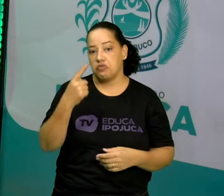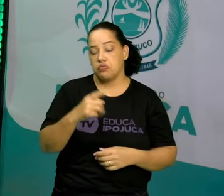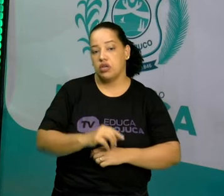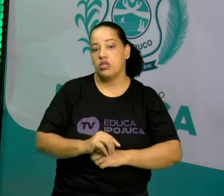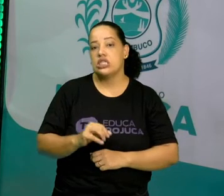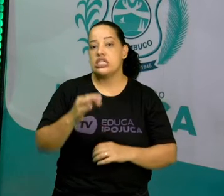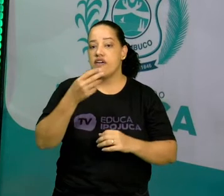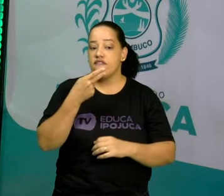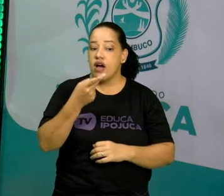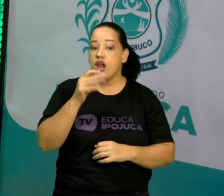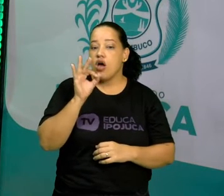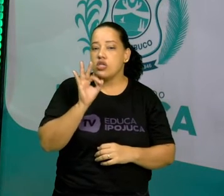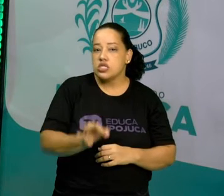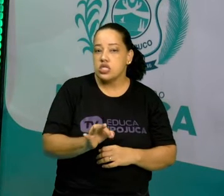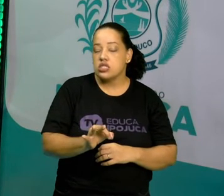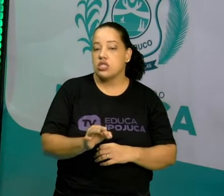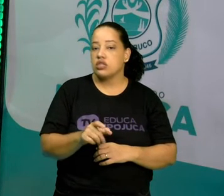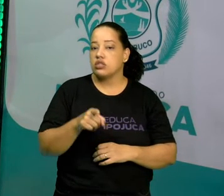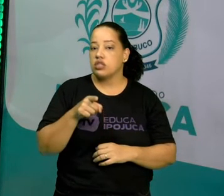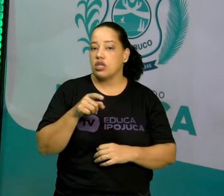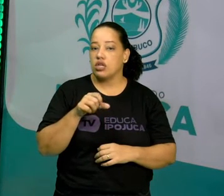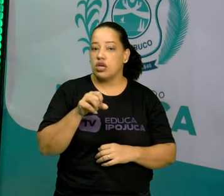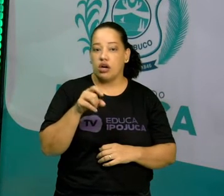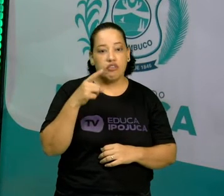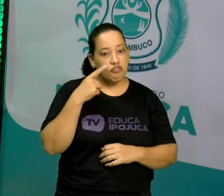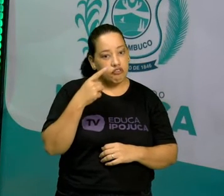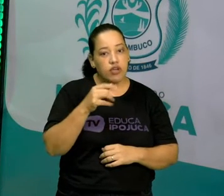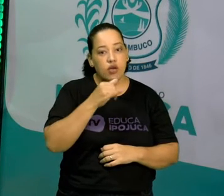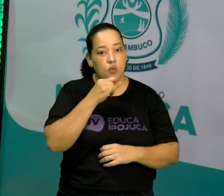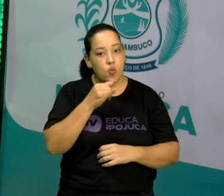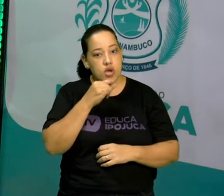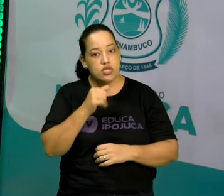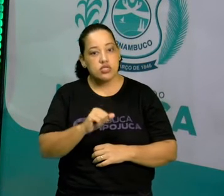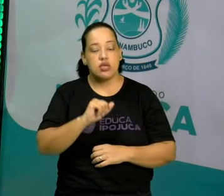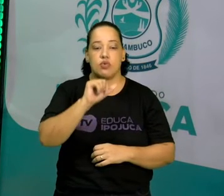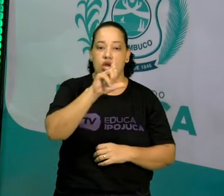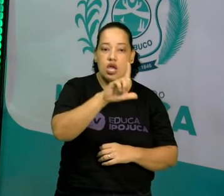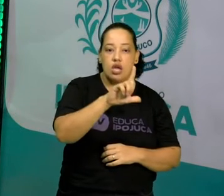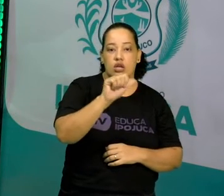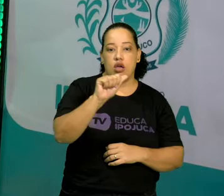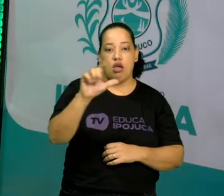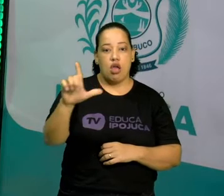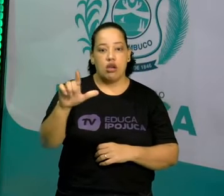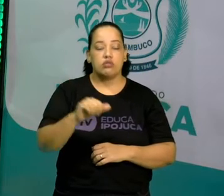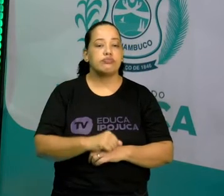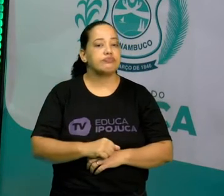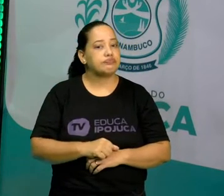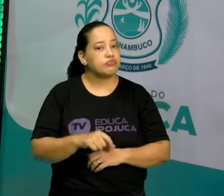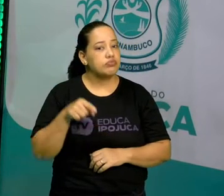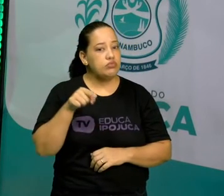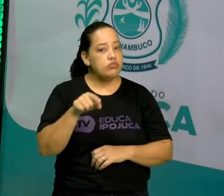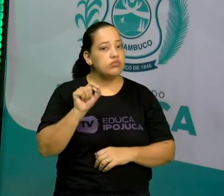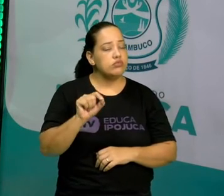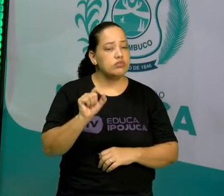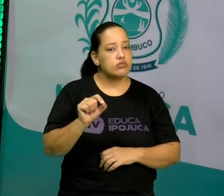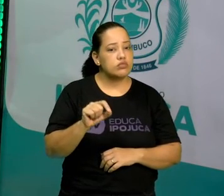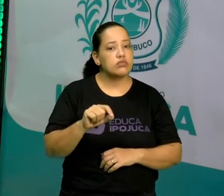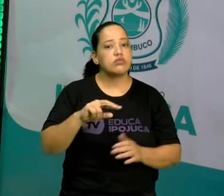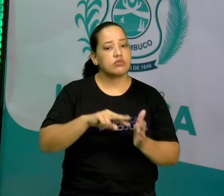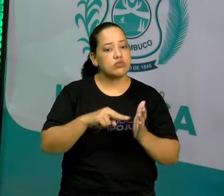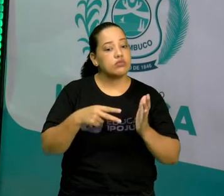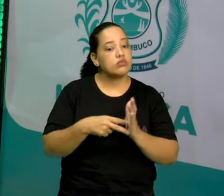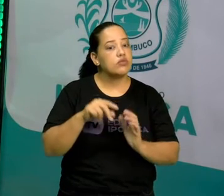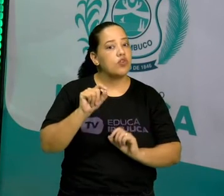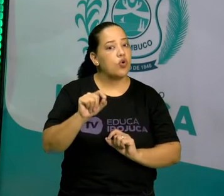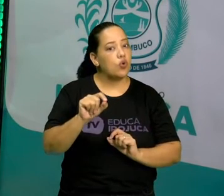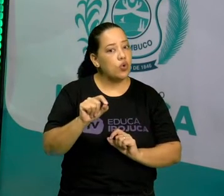com certeza que, pelo caso LAL, LAO, ele é. Os dois triângulos